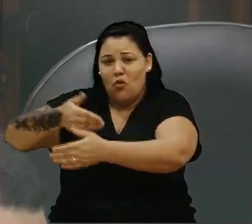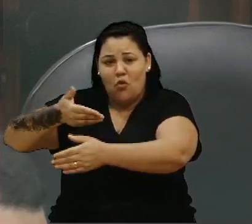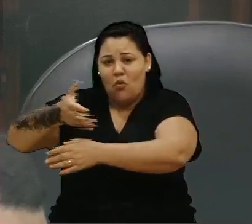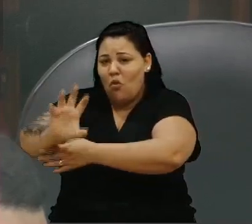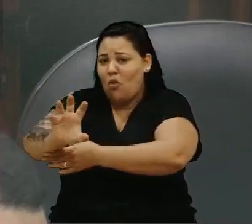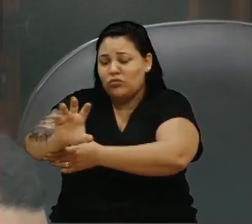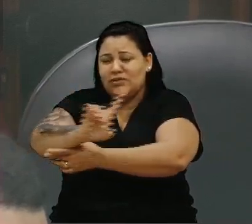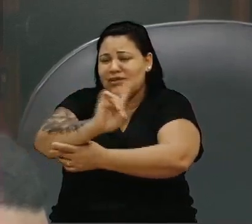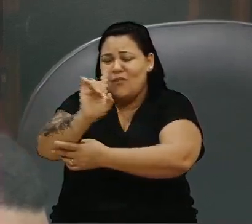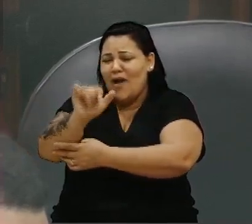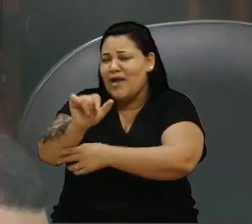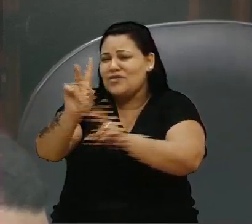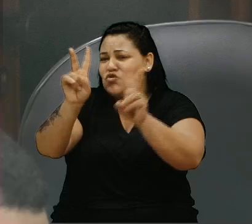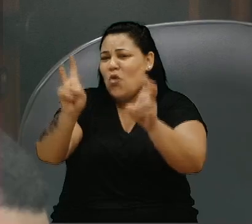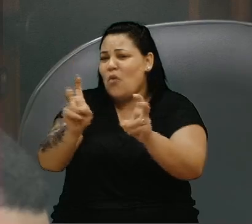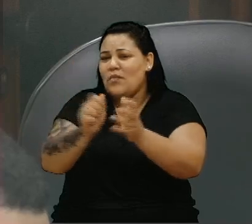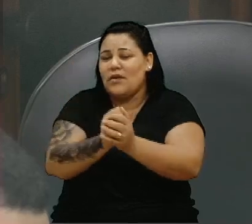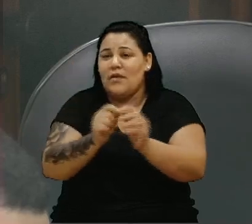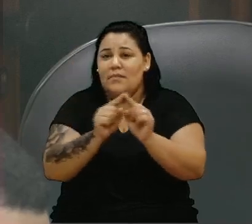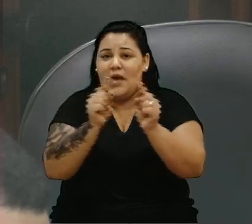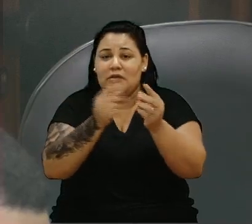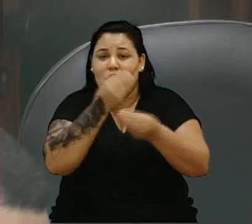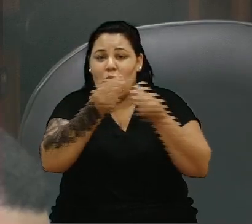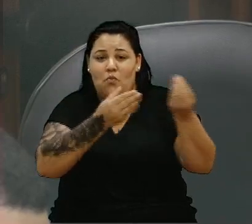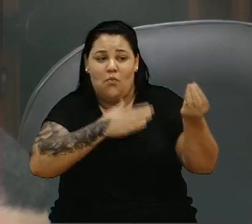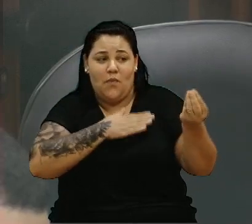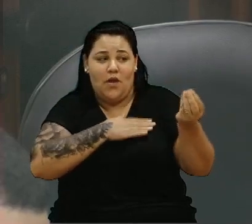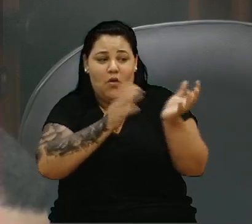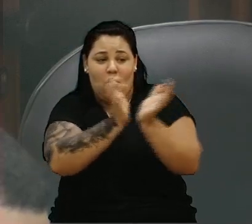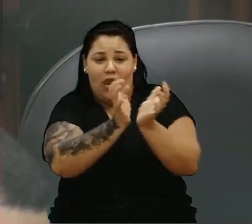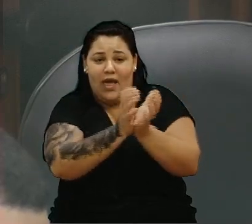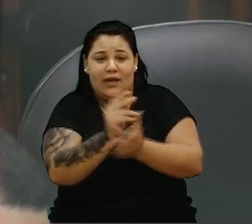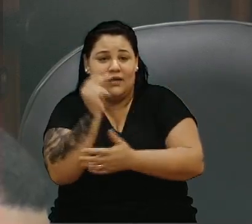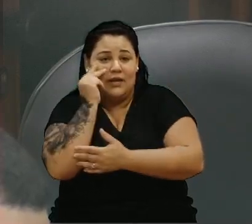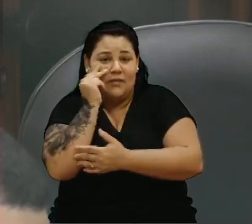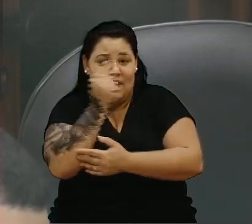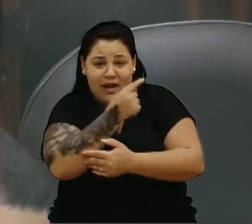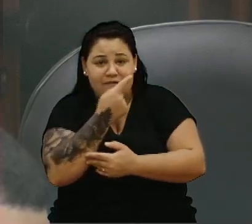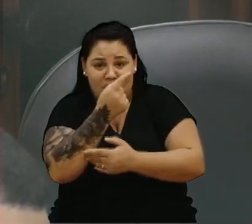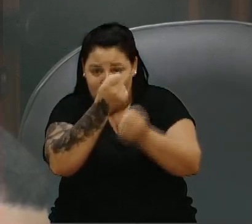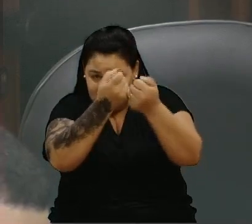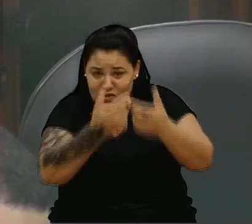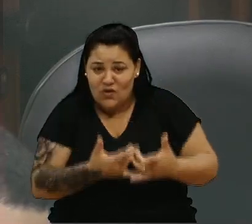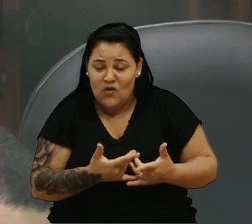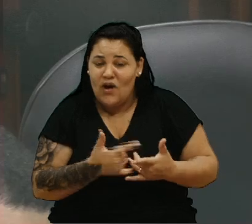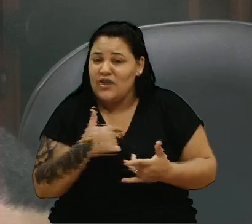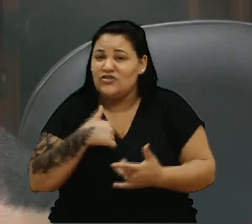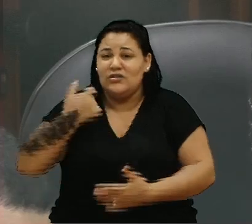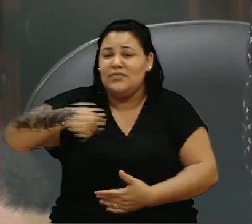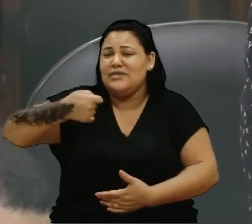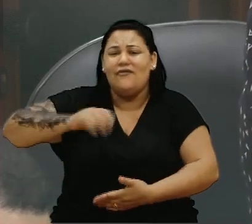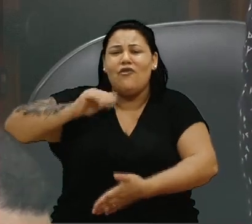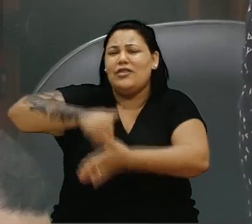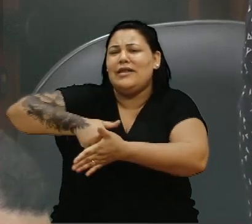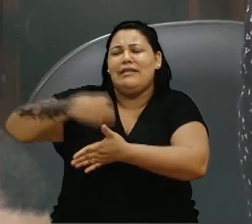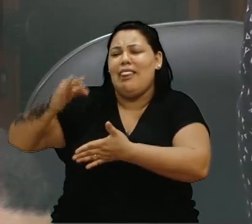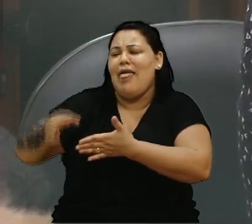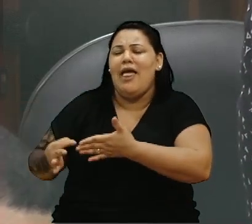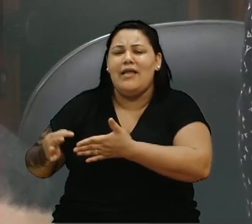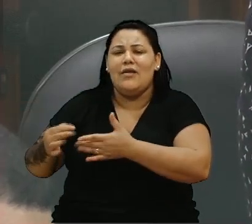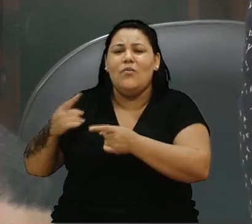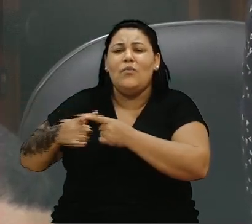trata disso. Mas como o meu colega vereador Cláudio Libardi apresentou, nós nem precisaríamos estar votando isso. Já que